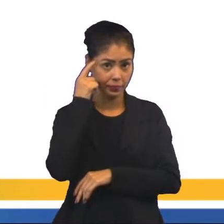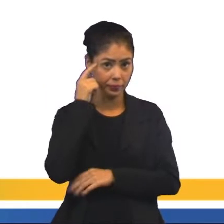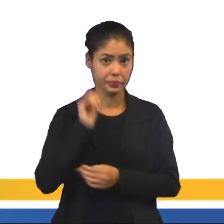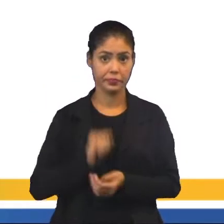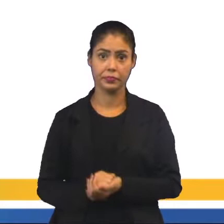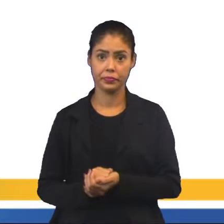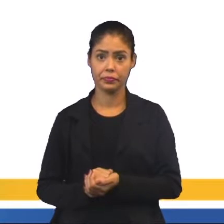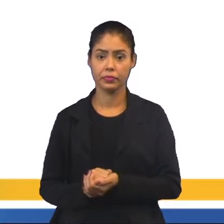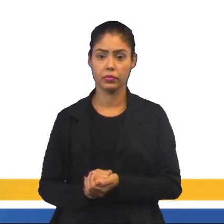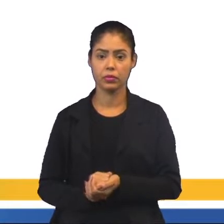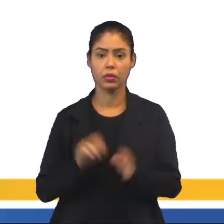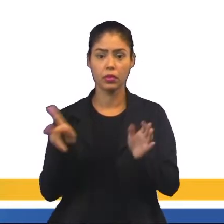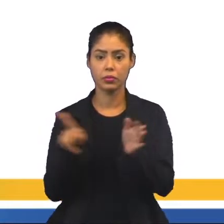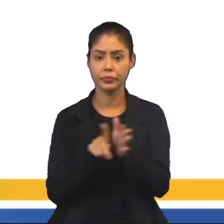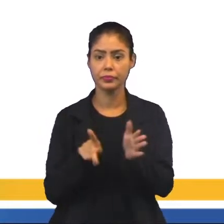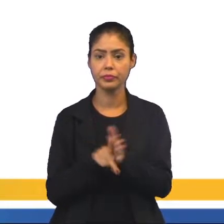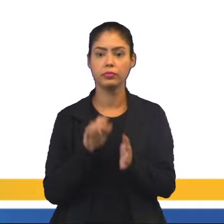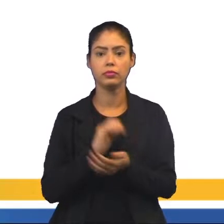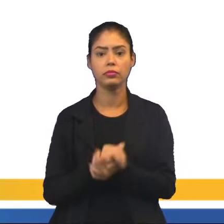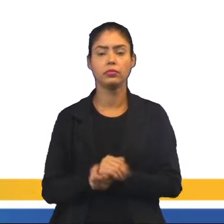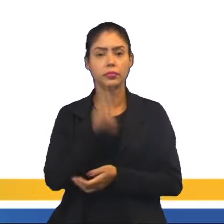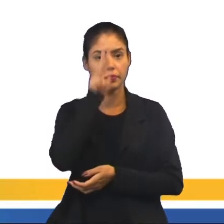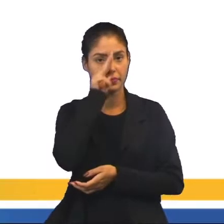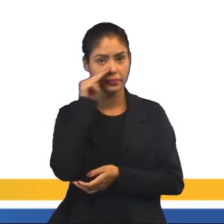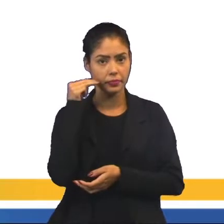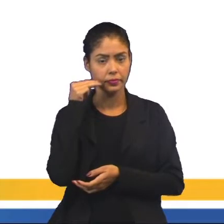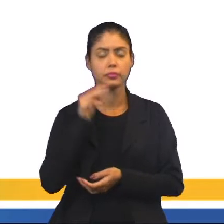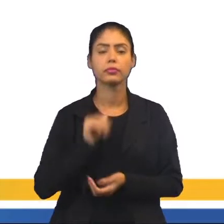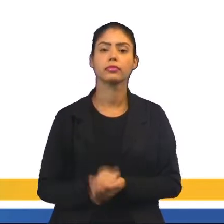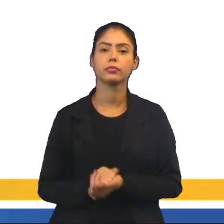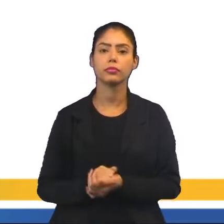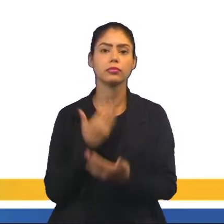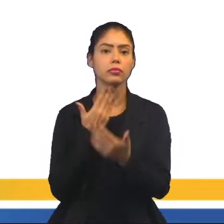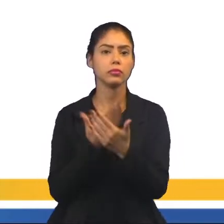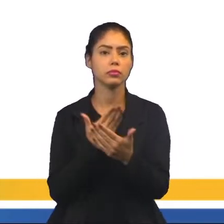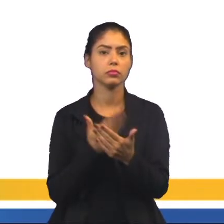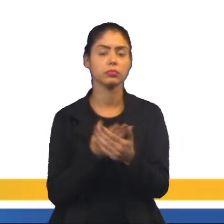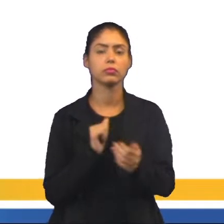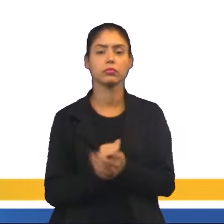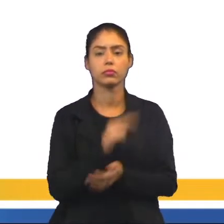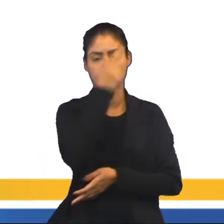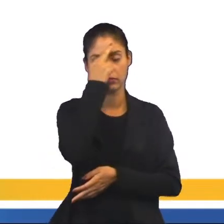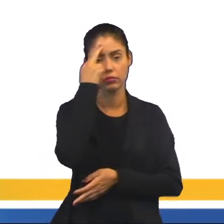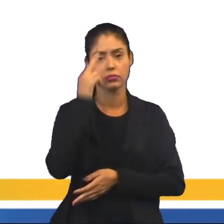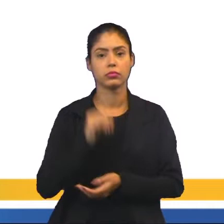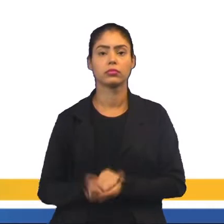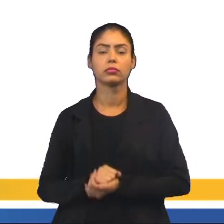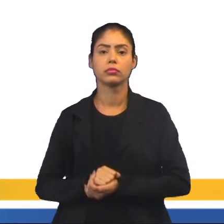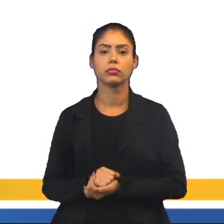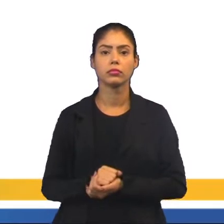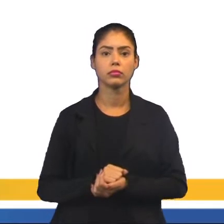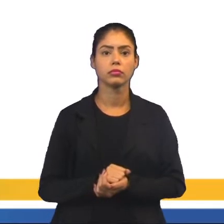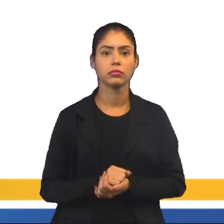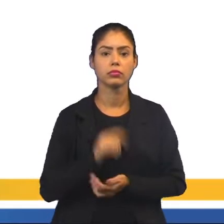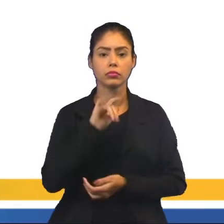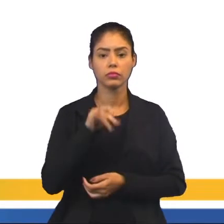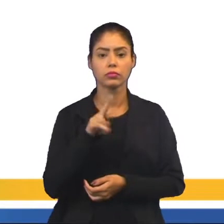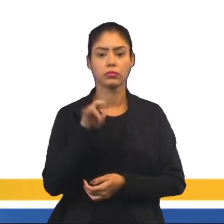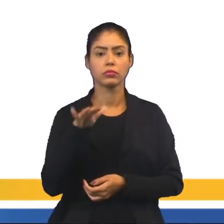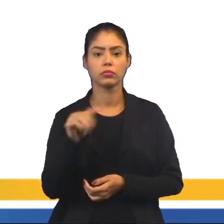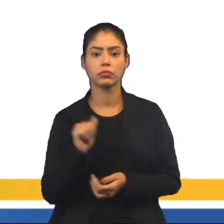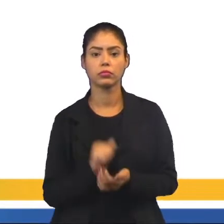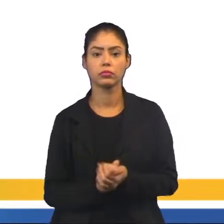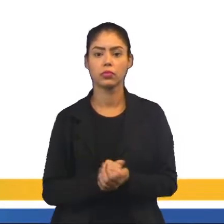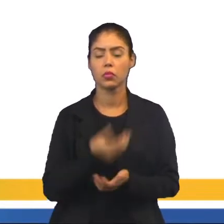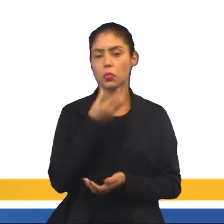pensadores, incluindo aí Karl Marx, né? Que era um estudioso em história, era um jurista, um camarada